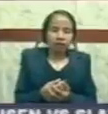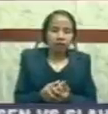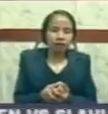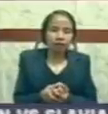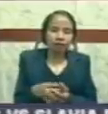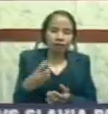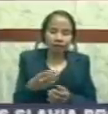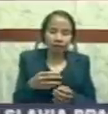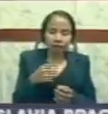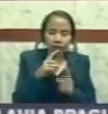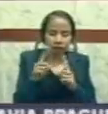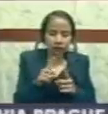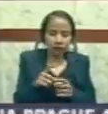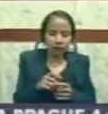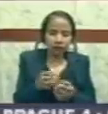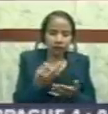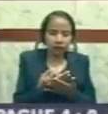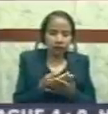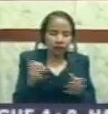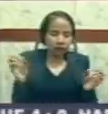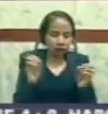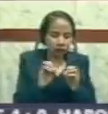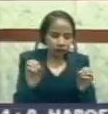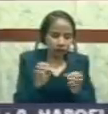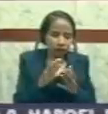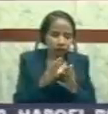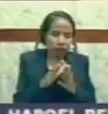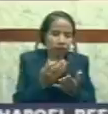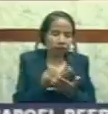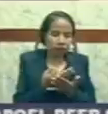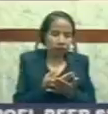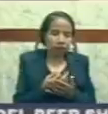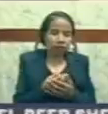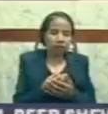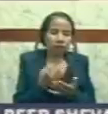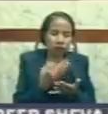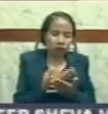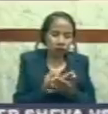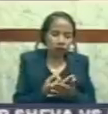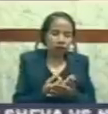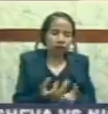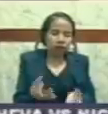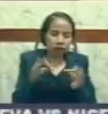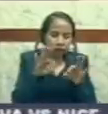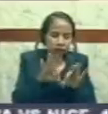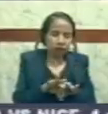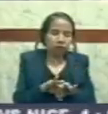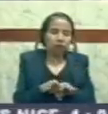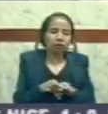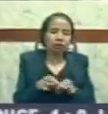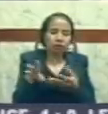Nem é que tem que falar, não é? Livro não é orçamento. O orçamento é só próprio, nem é que precisa, né?